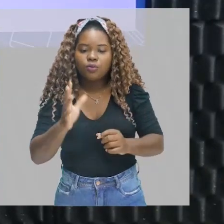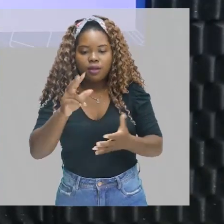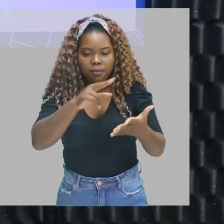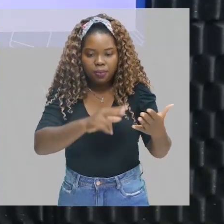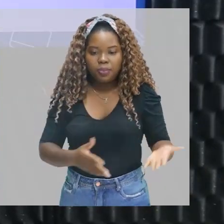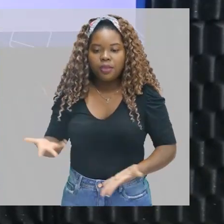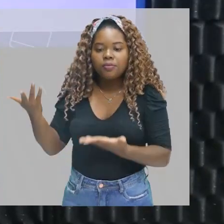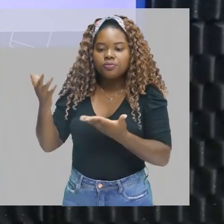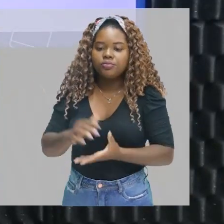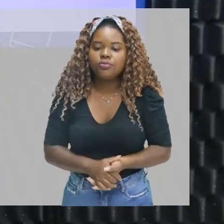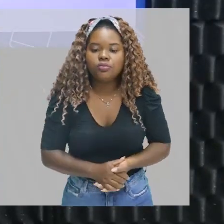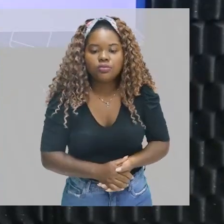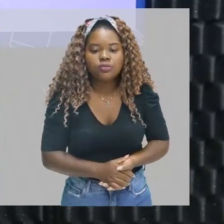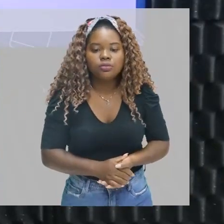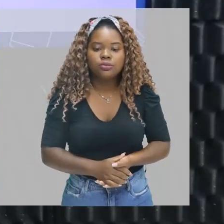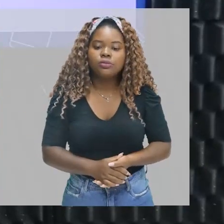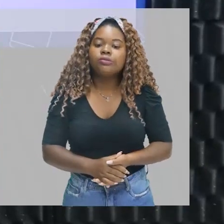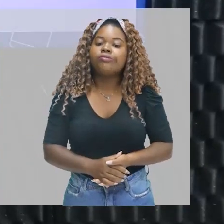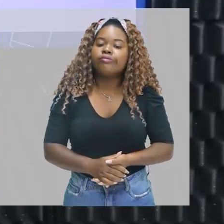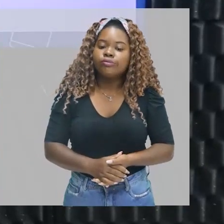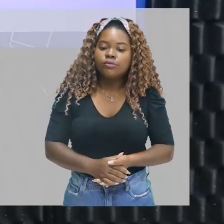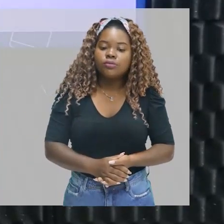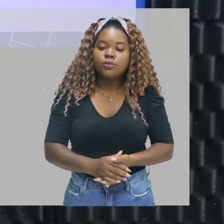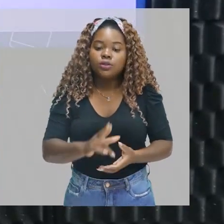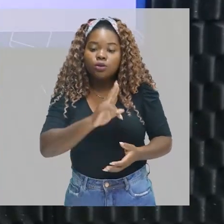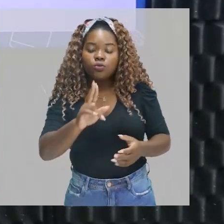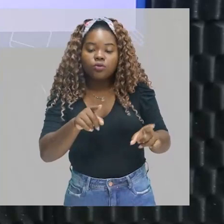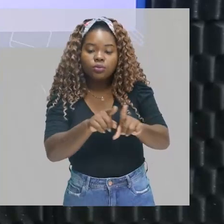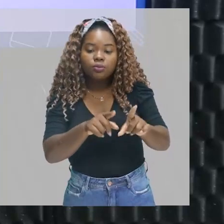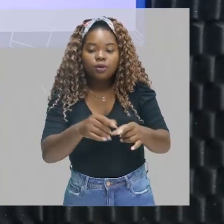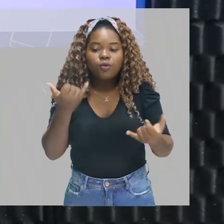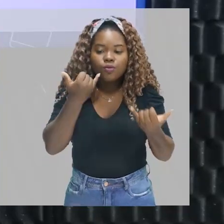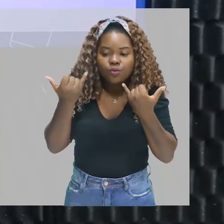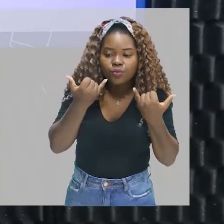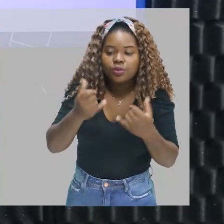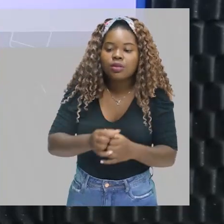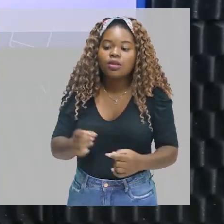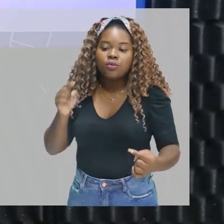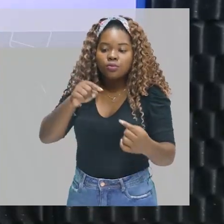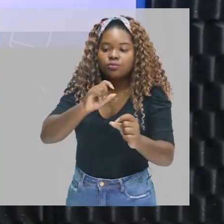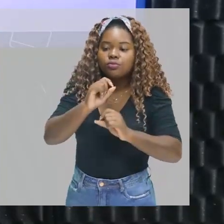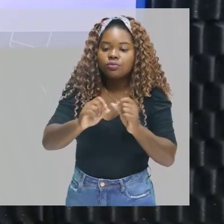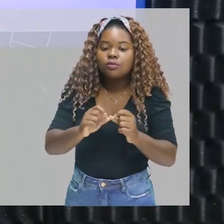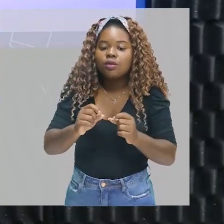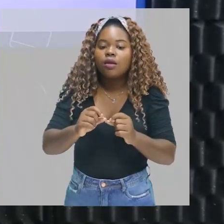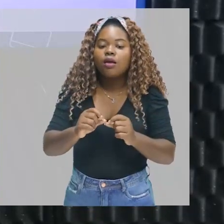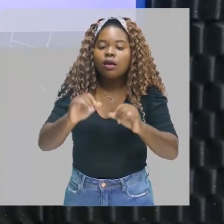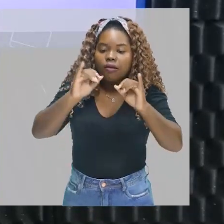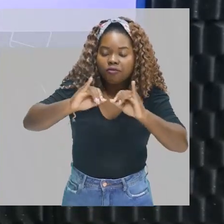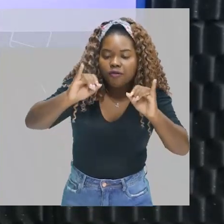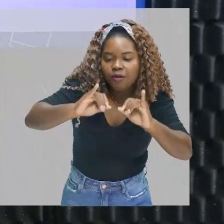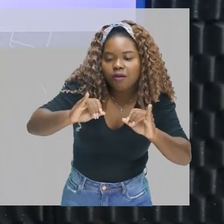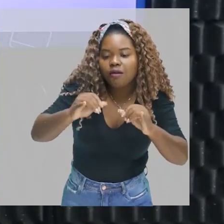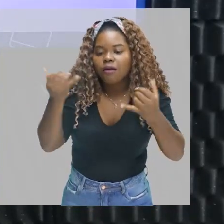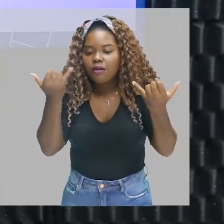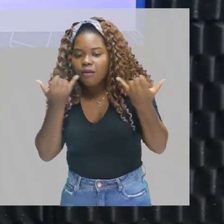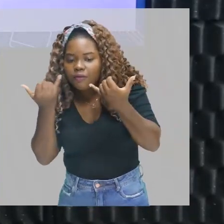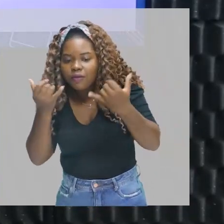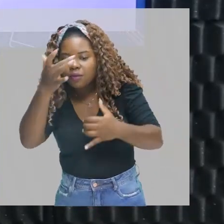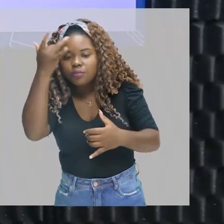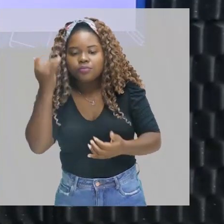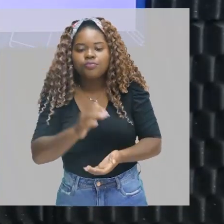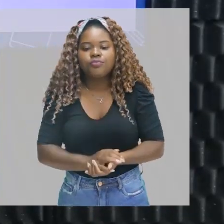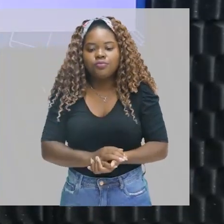como objetivo principal informar, referenciar algo. Voltada para o contexto da